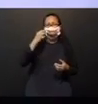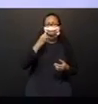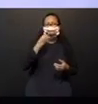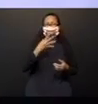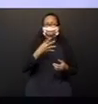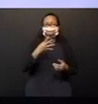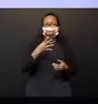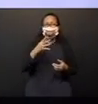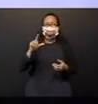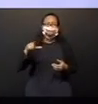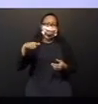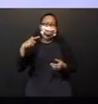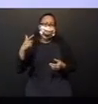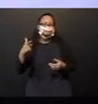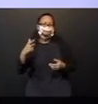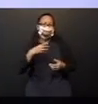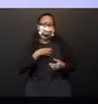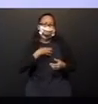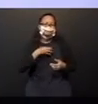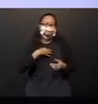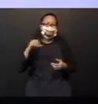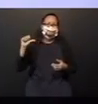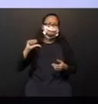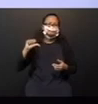outro que você julga ruim.